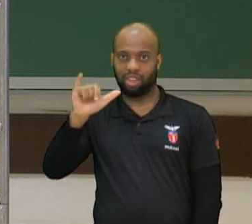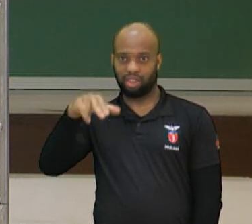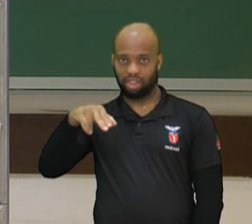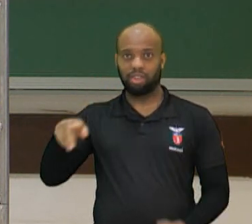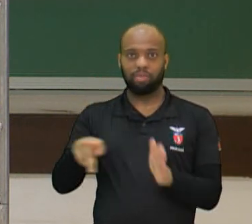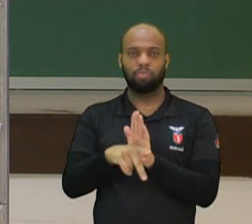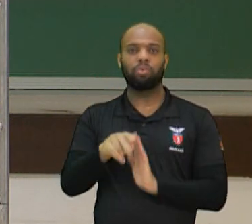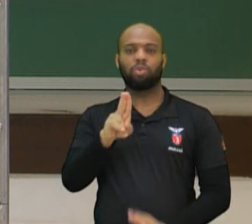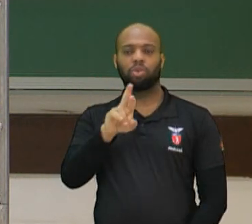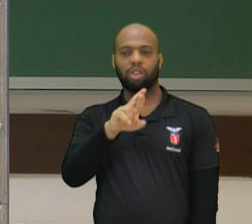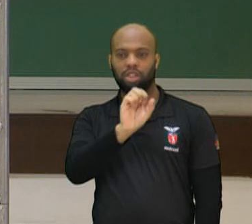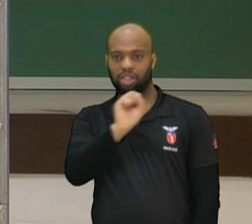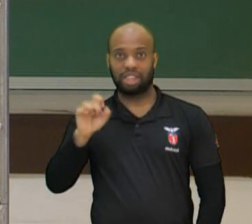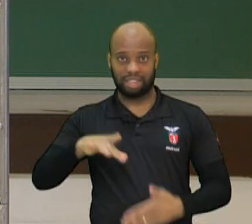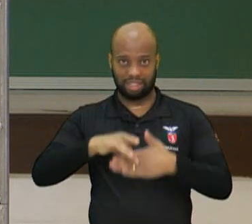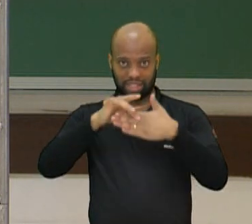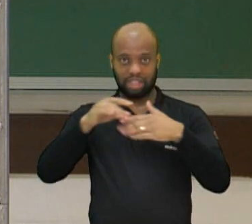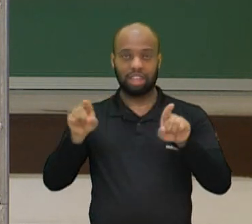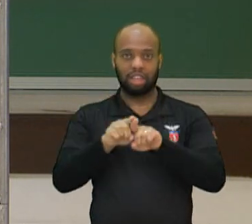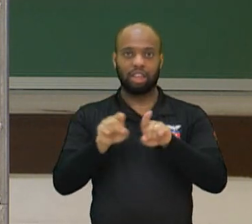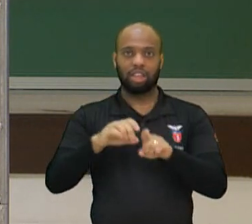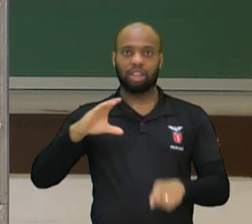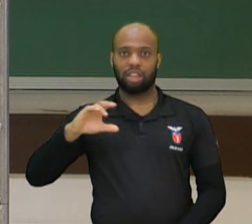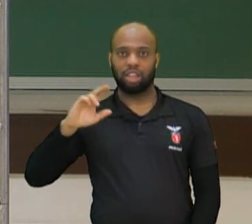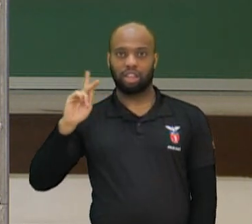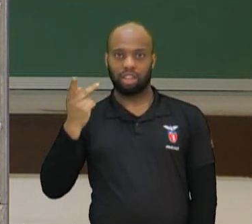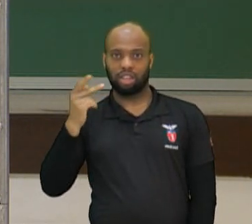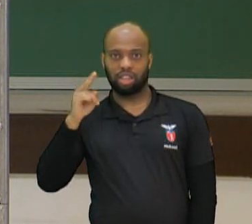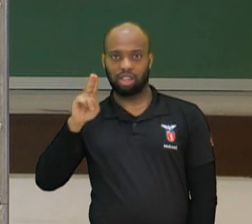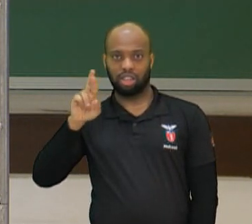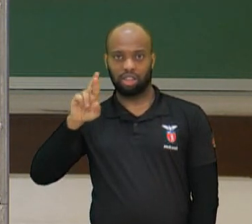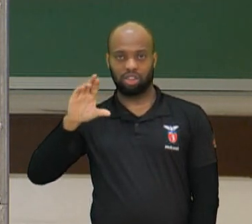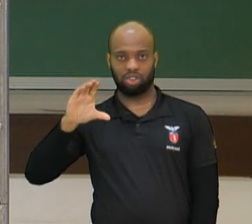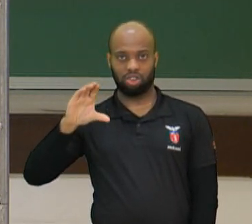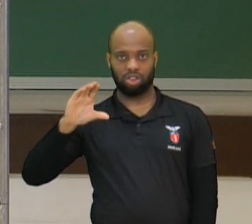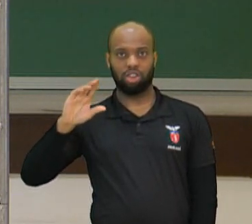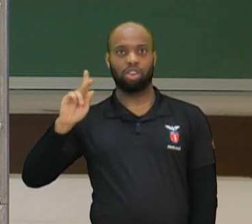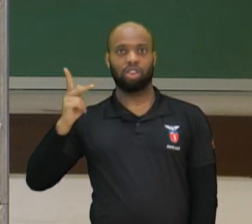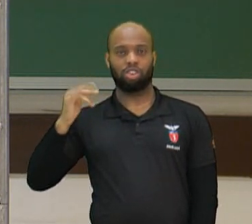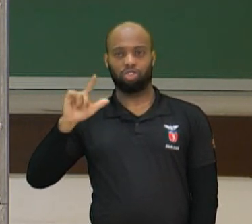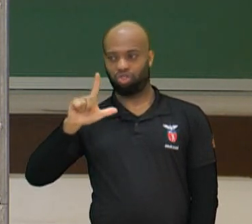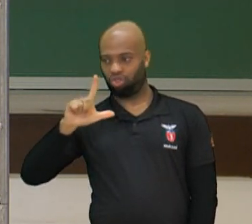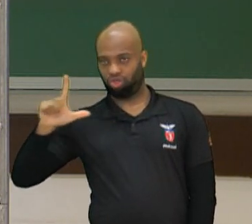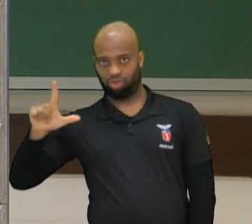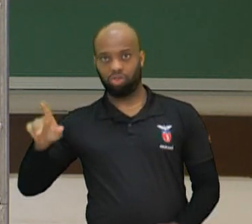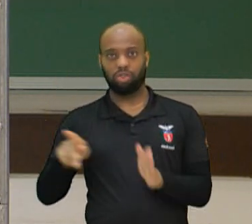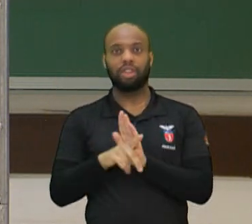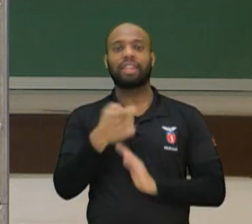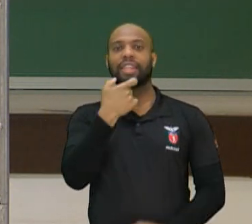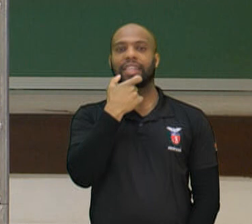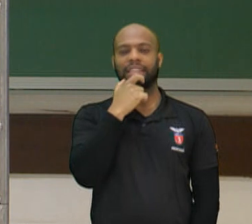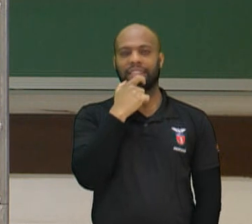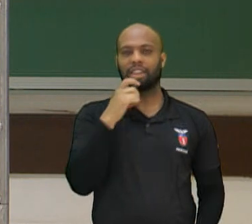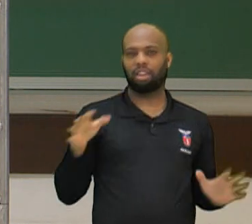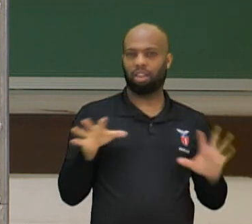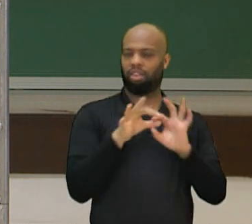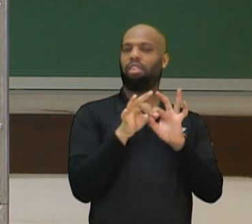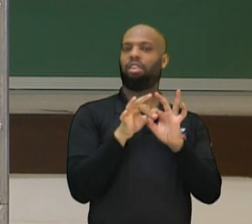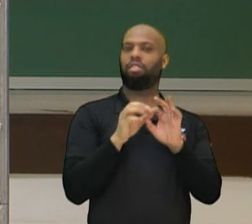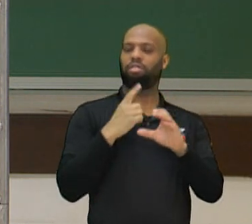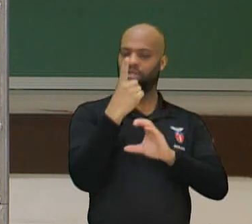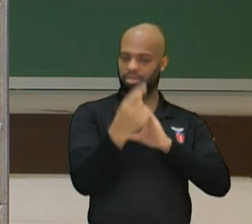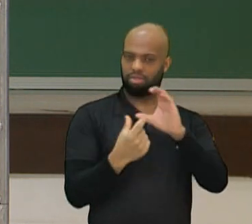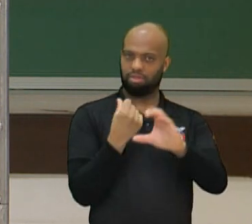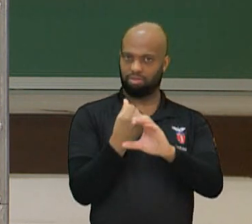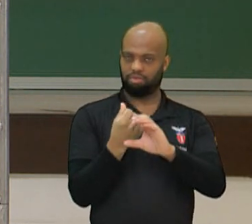Winston Churchill, líder da Grã-Bretanha capitalista. O nosso objetivo em